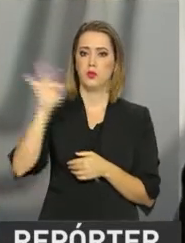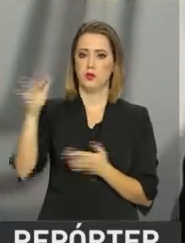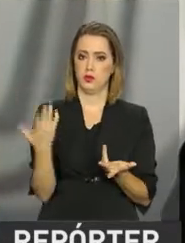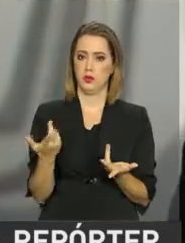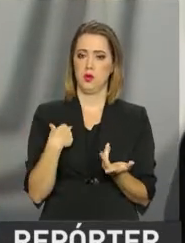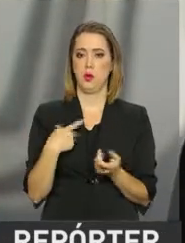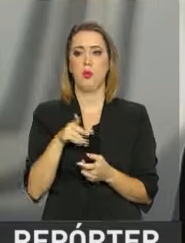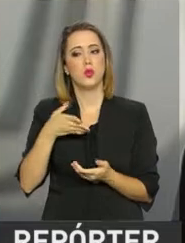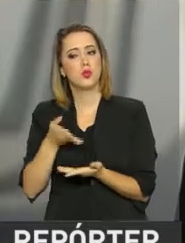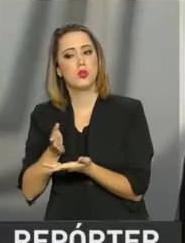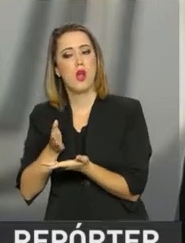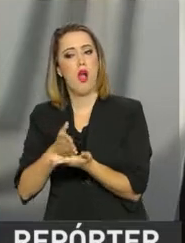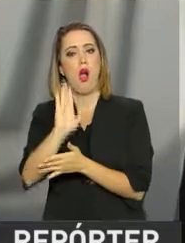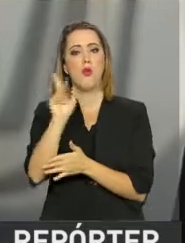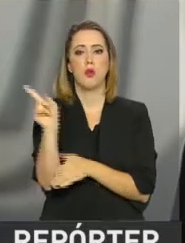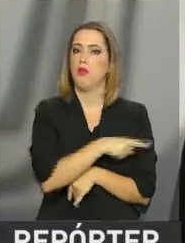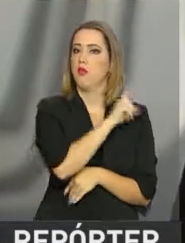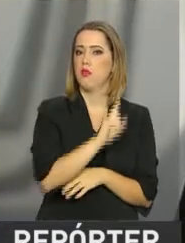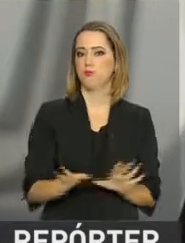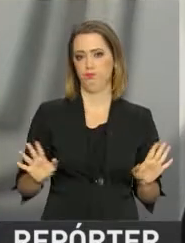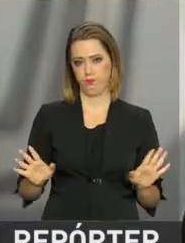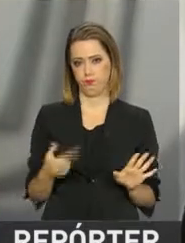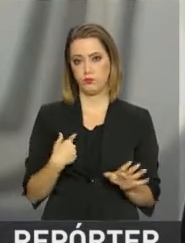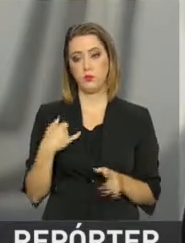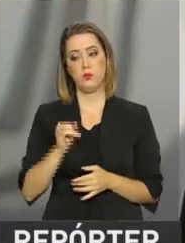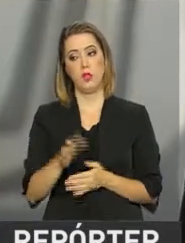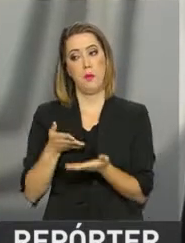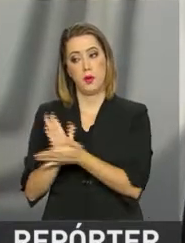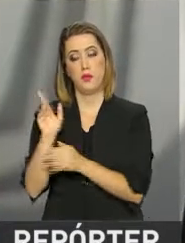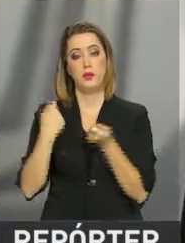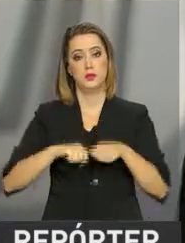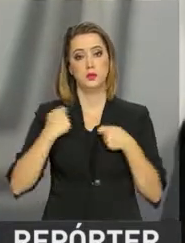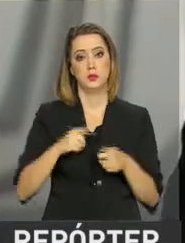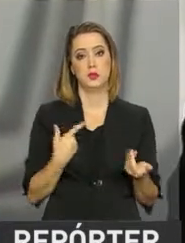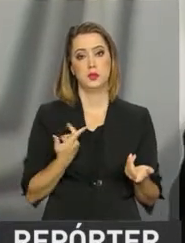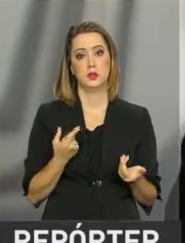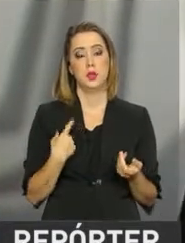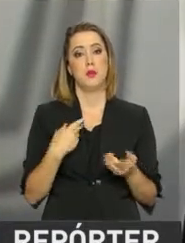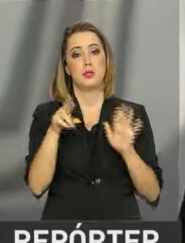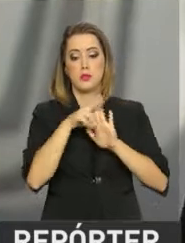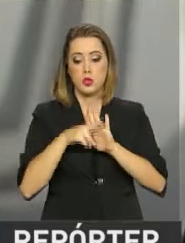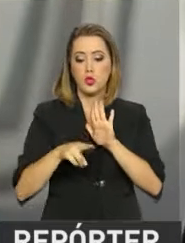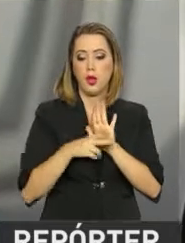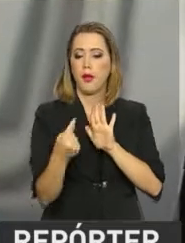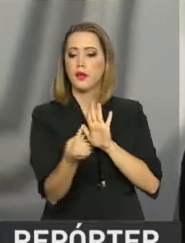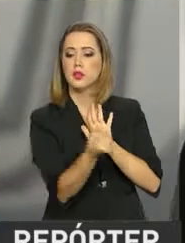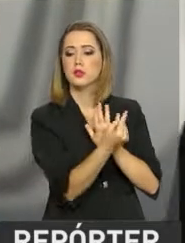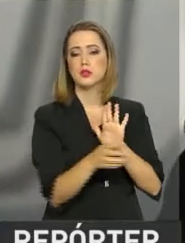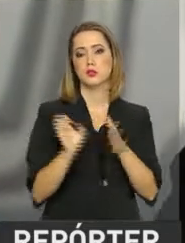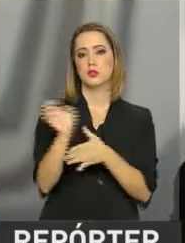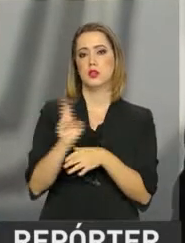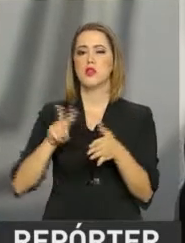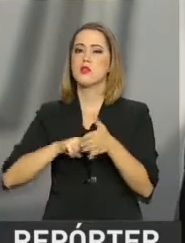indeferir esta recuperação fiscal para de feri la haverá necessidade de contrapartida nos estados ou seja o